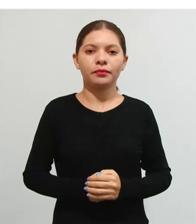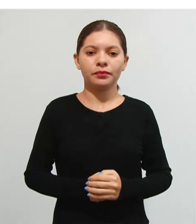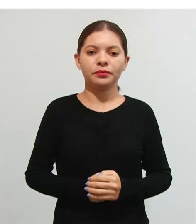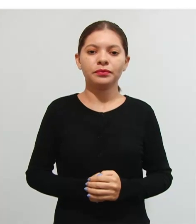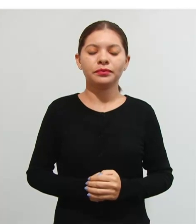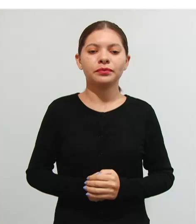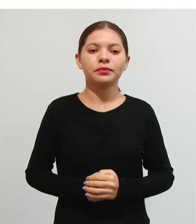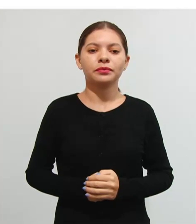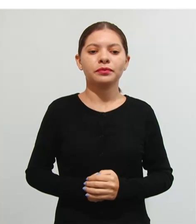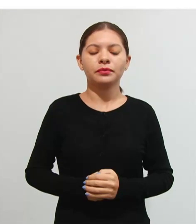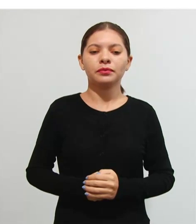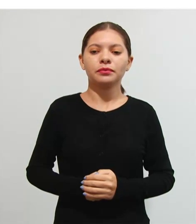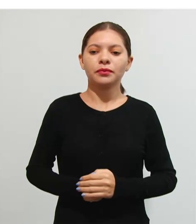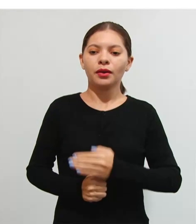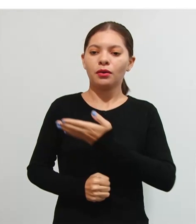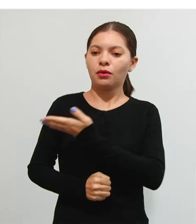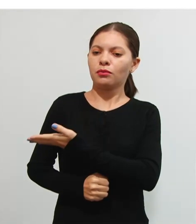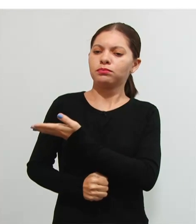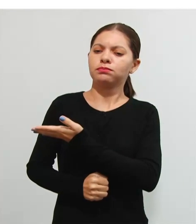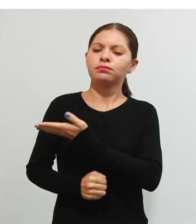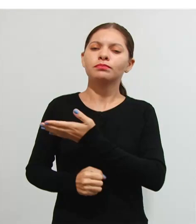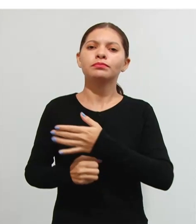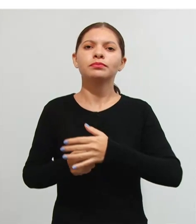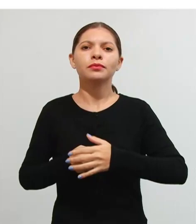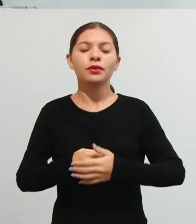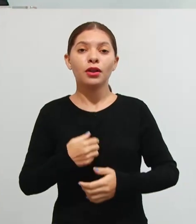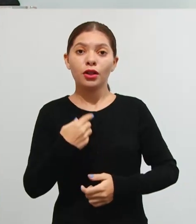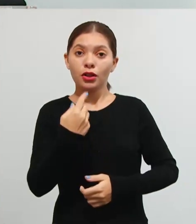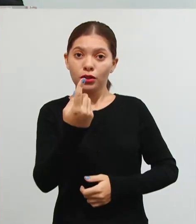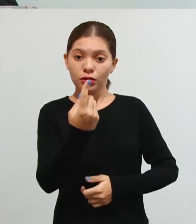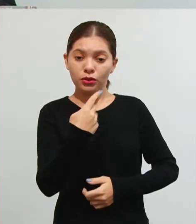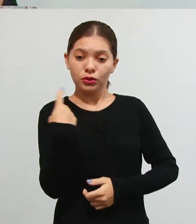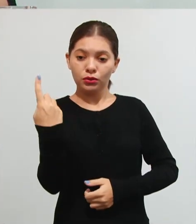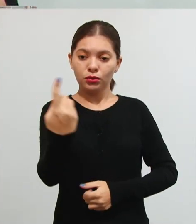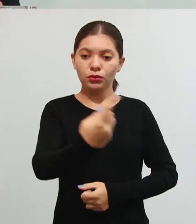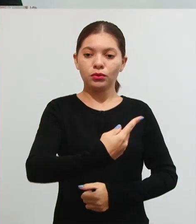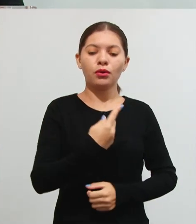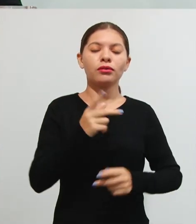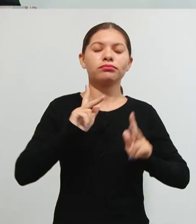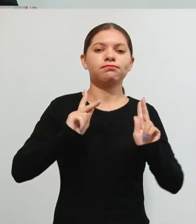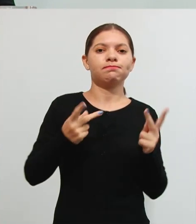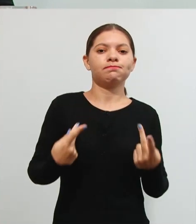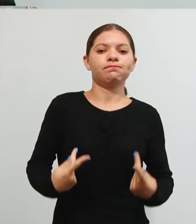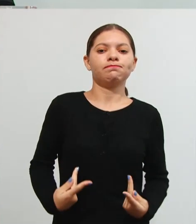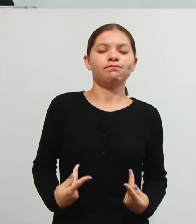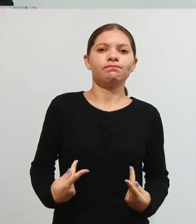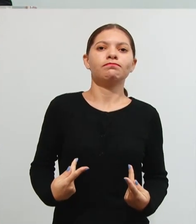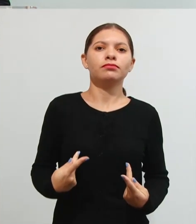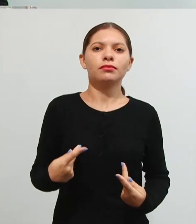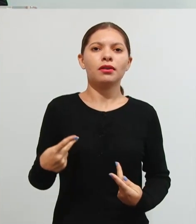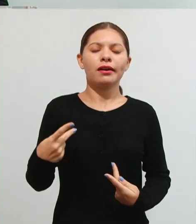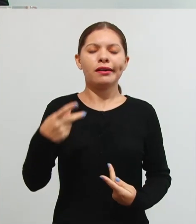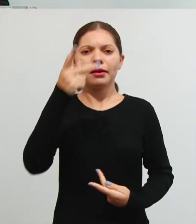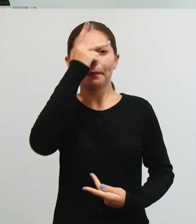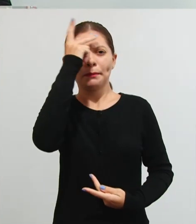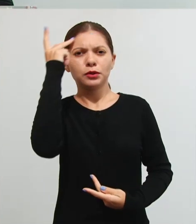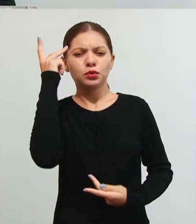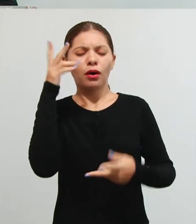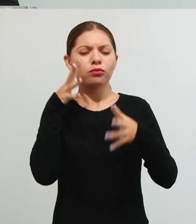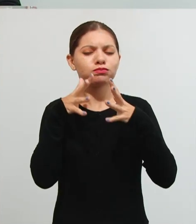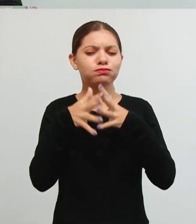desse transtorno do desenvolvimento humano. Por quê? Nós somos humanos, somos um ser complexo. E